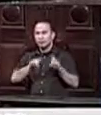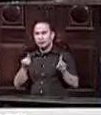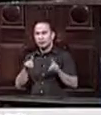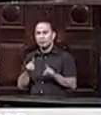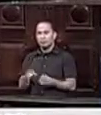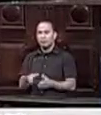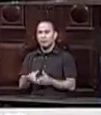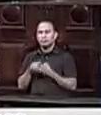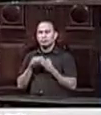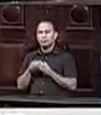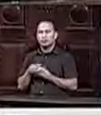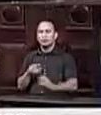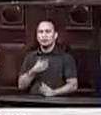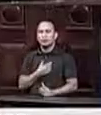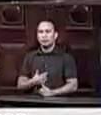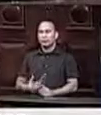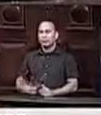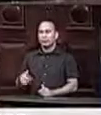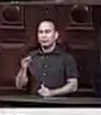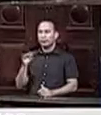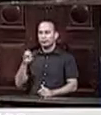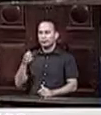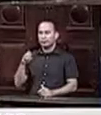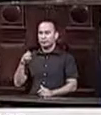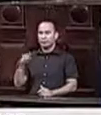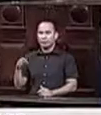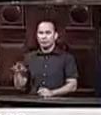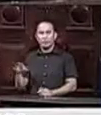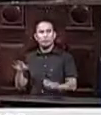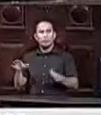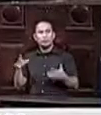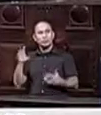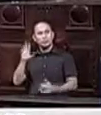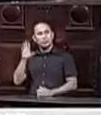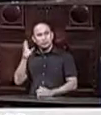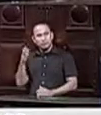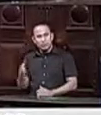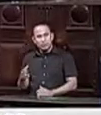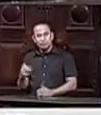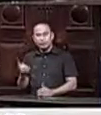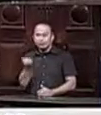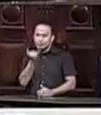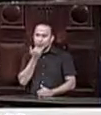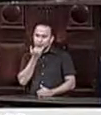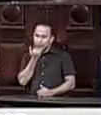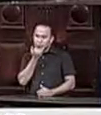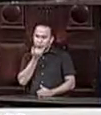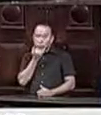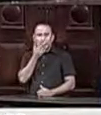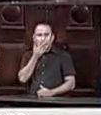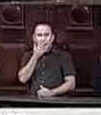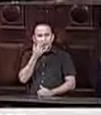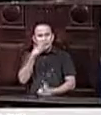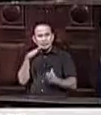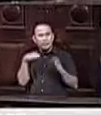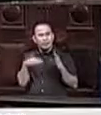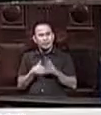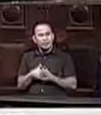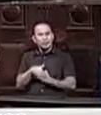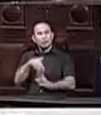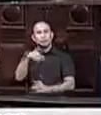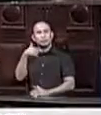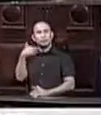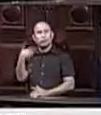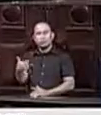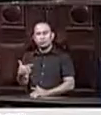pelo governo federal. Enquanto isso não se resolve, e me perdoem a franqueza, parece até que os dois